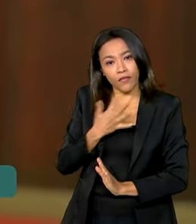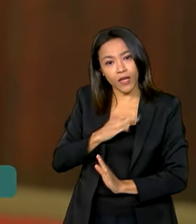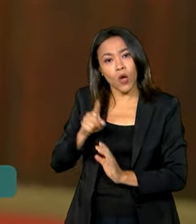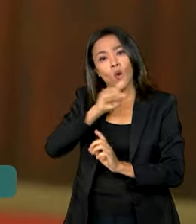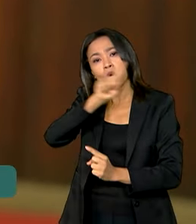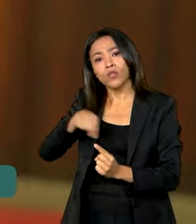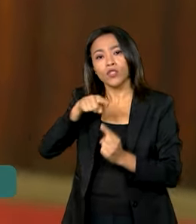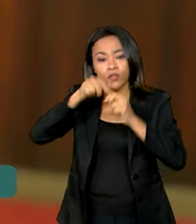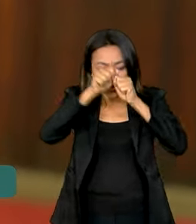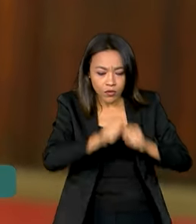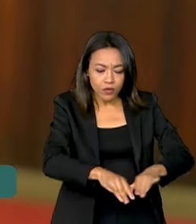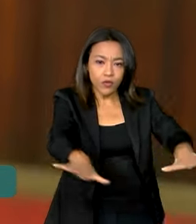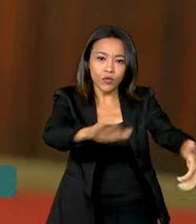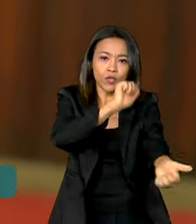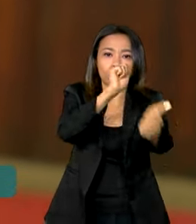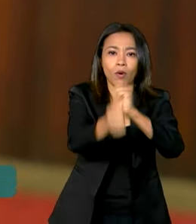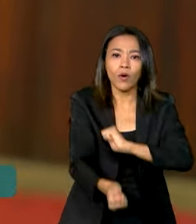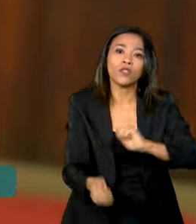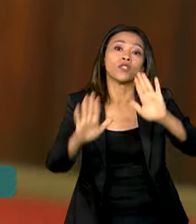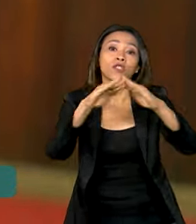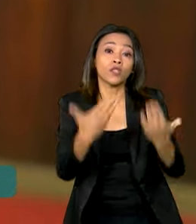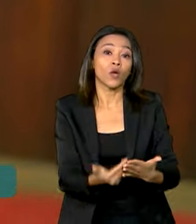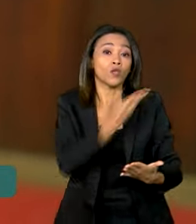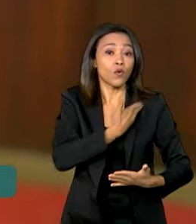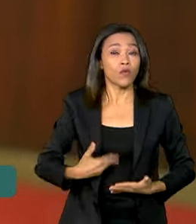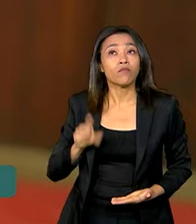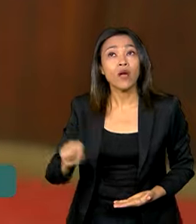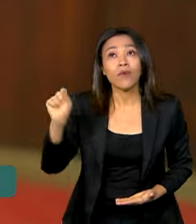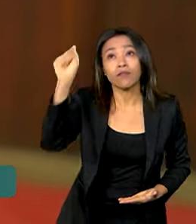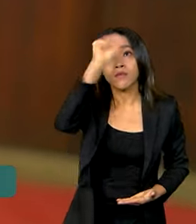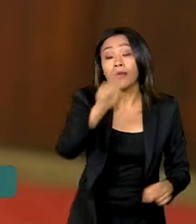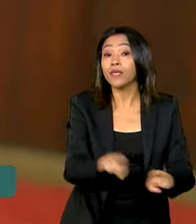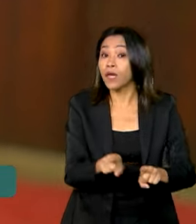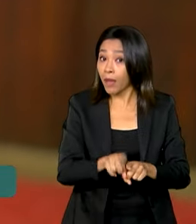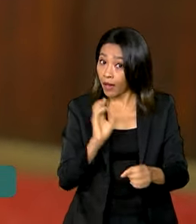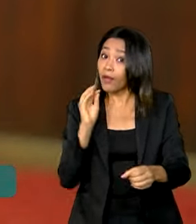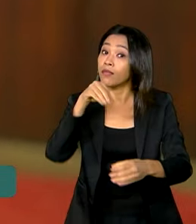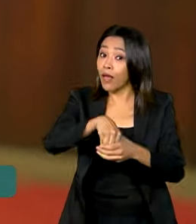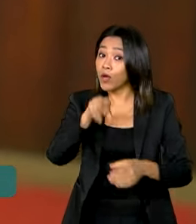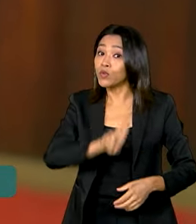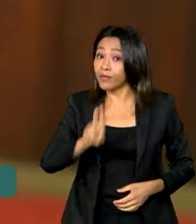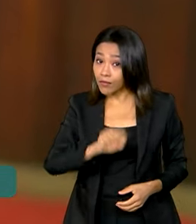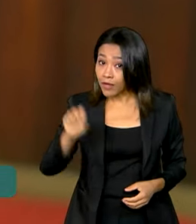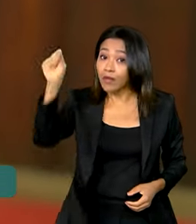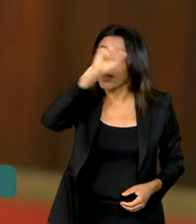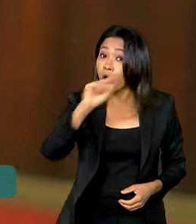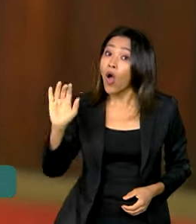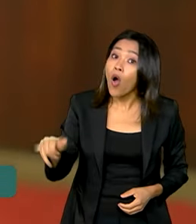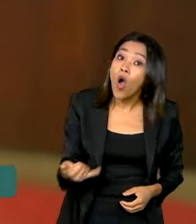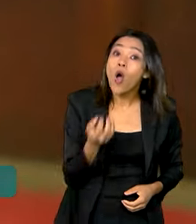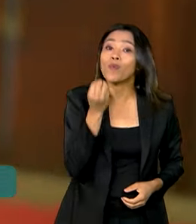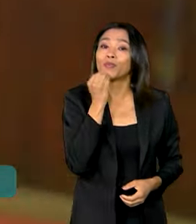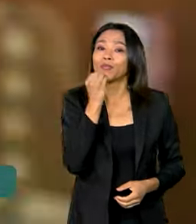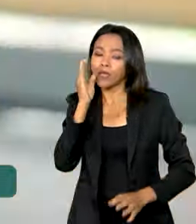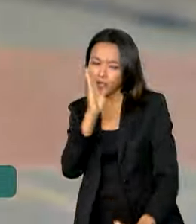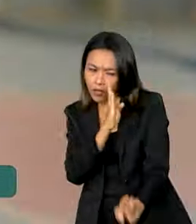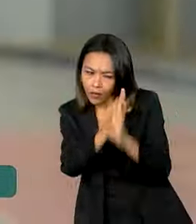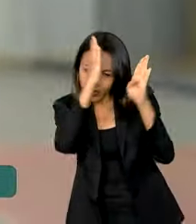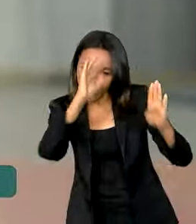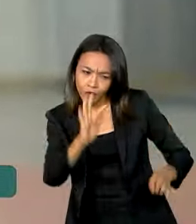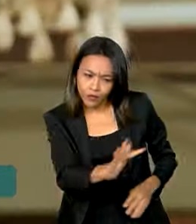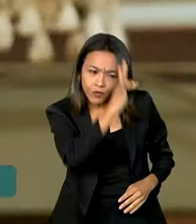esporte nas unidades públicas da Educação Básica e do ensino superior uma grande oportunidade para encontrar futuros